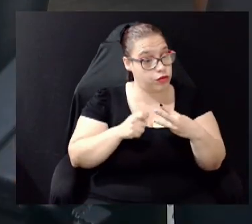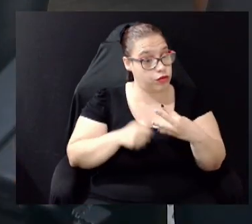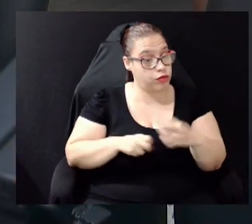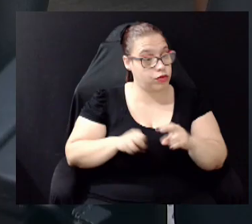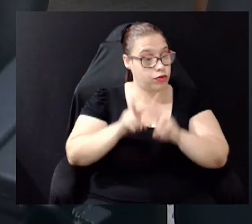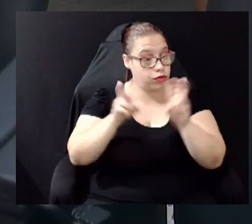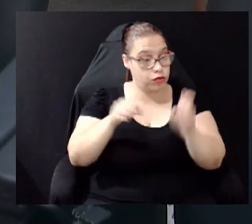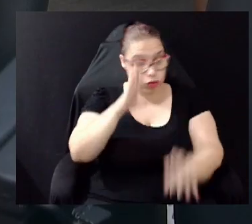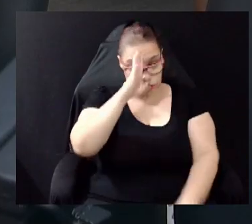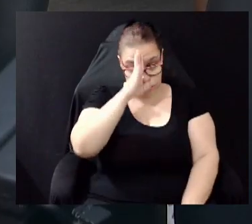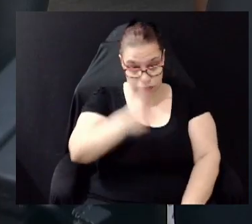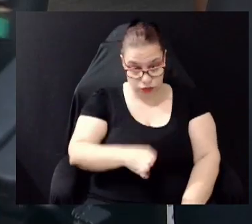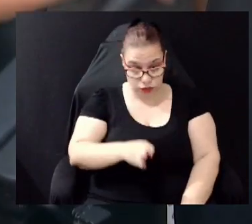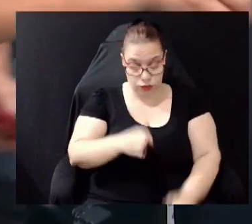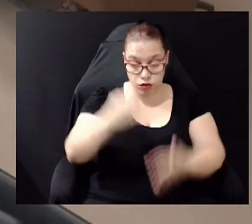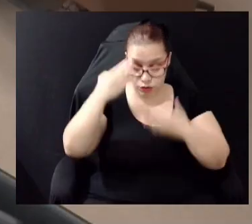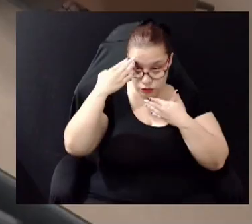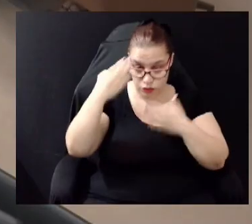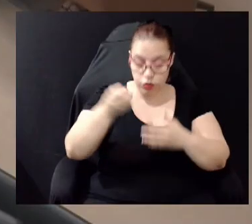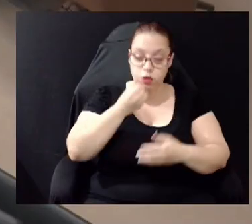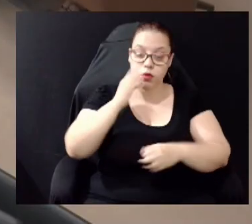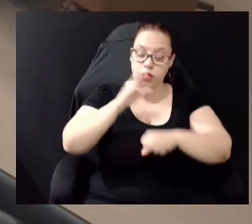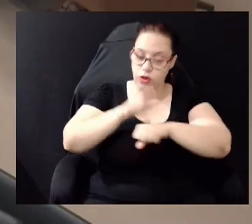principais. Obrigada, boa noite.